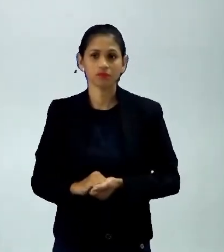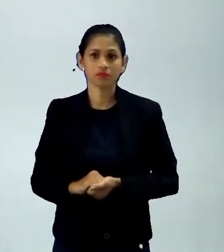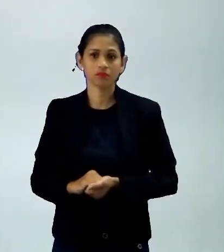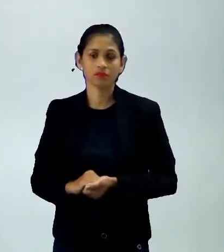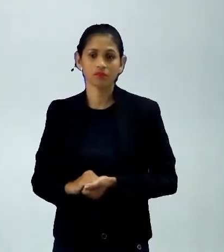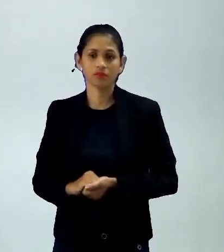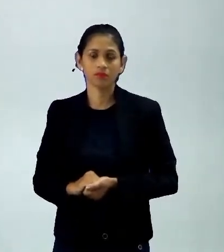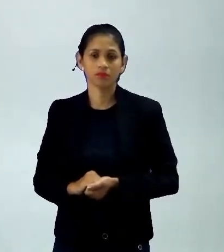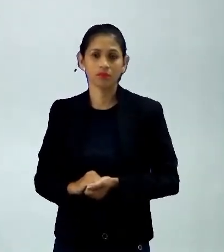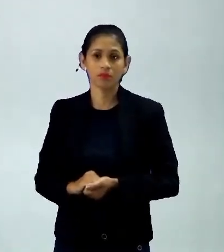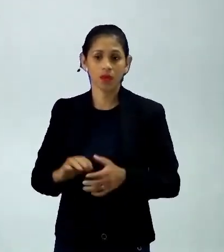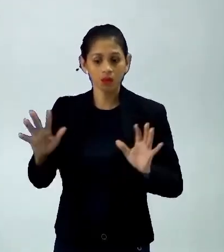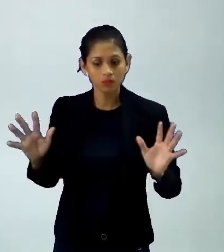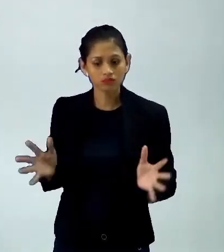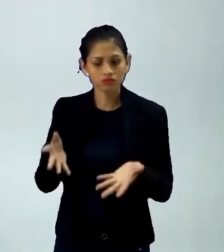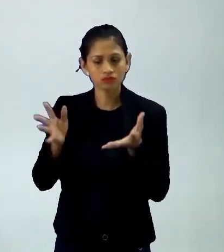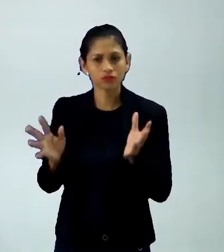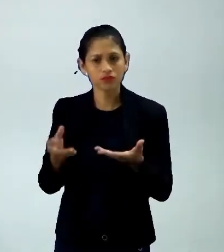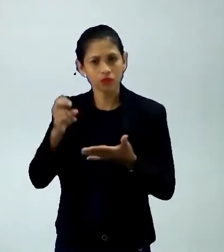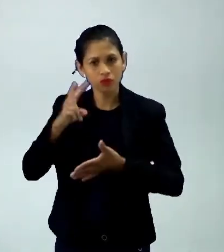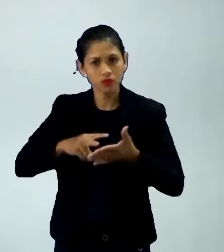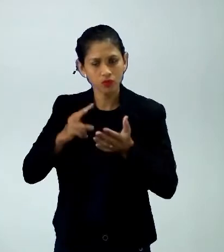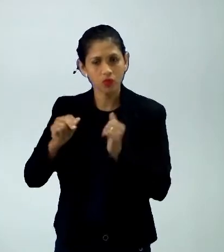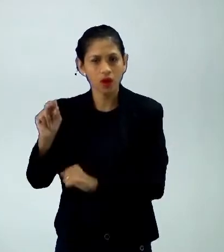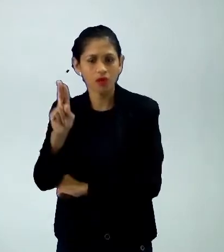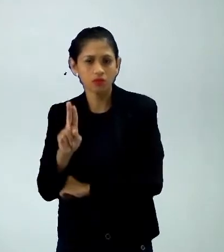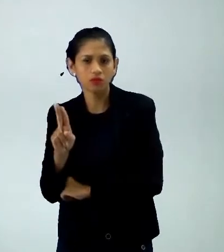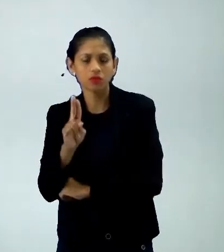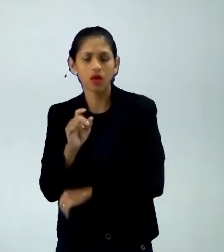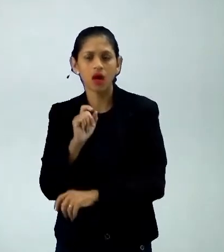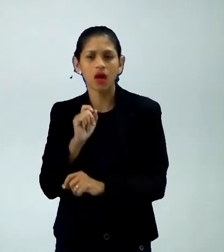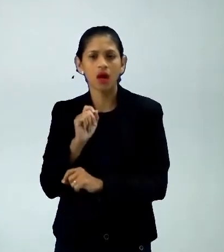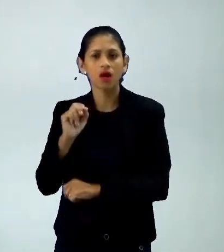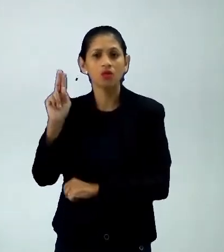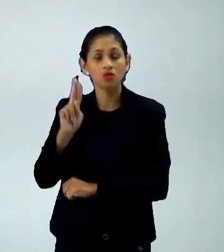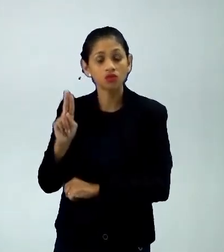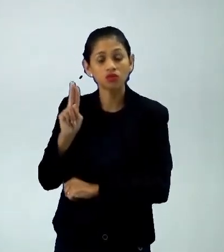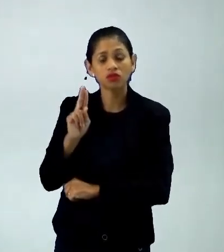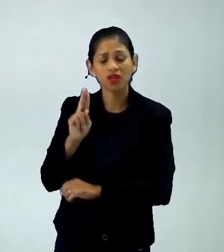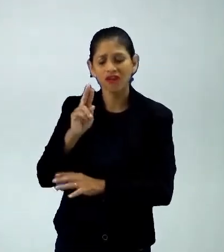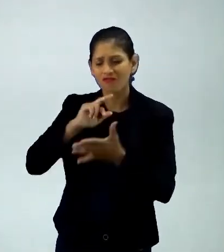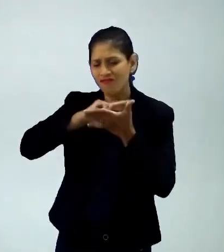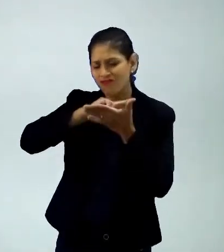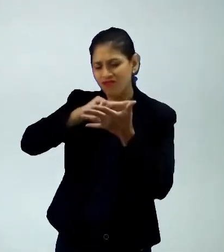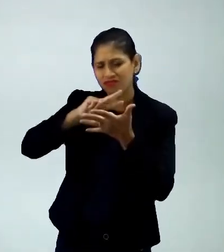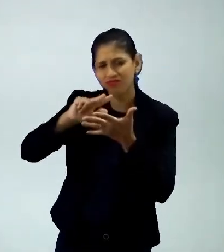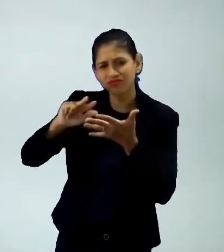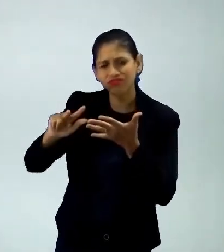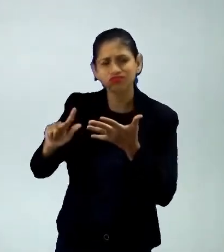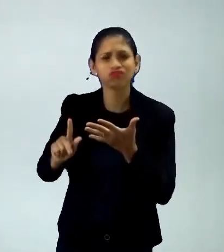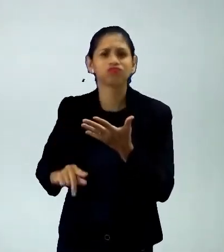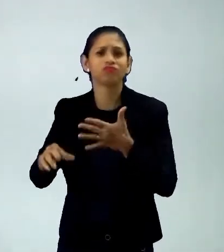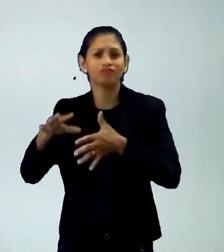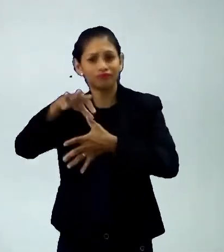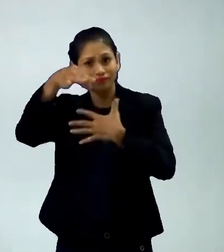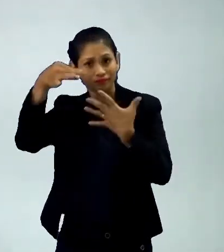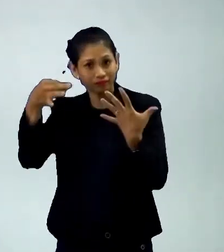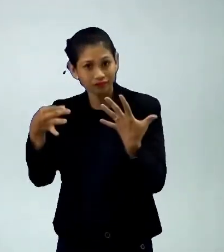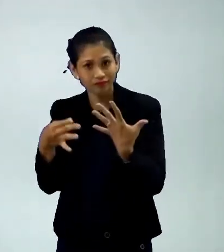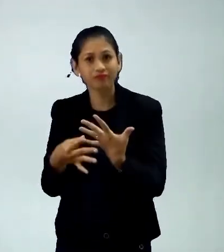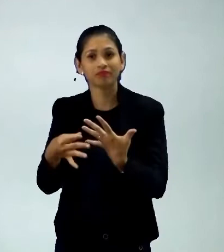convencer. E para convencer, gente, são utilizados vários elementos. Para te convencer de algo, o